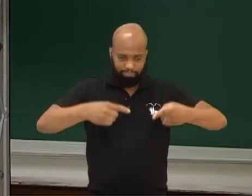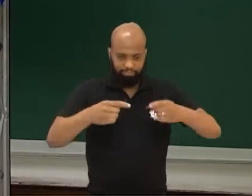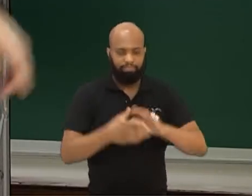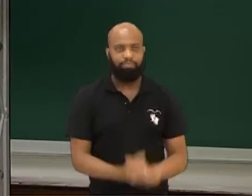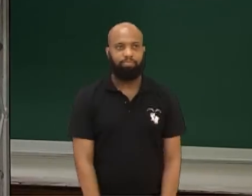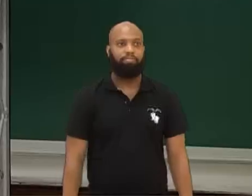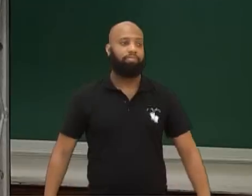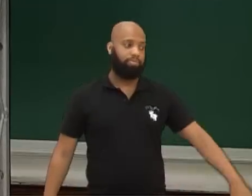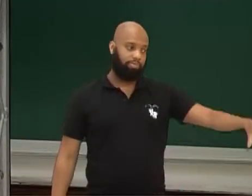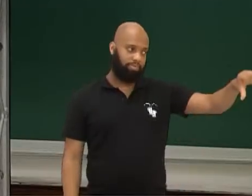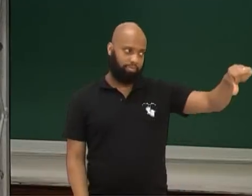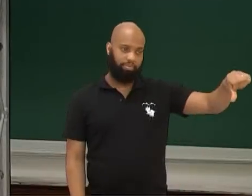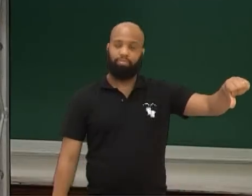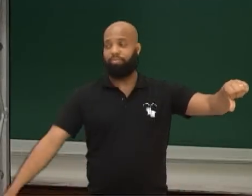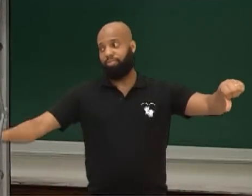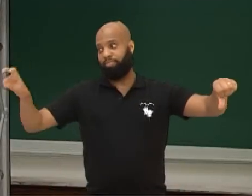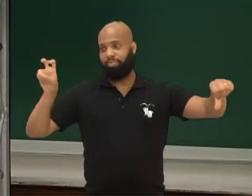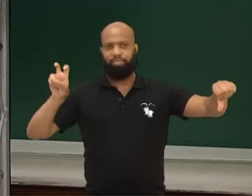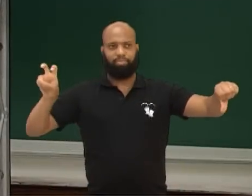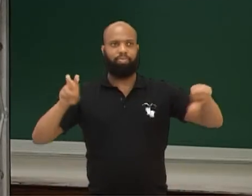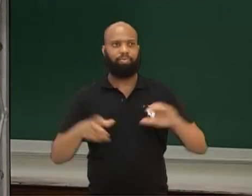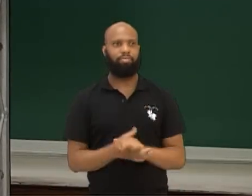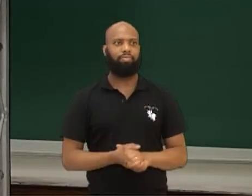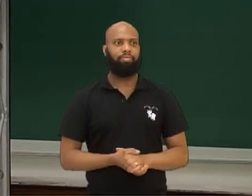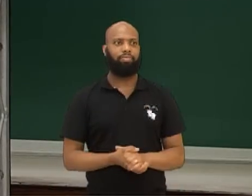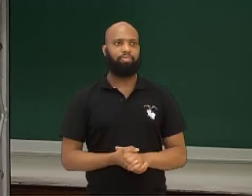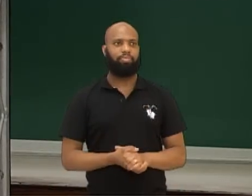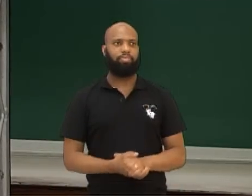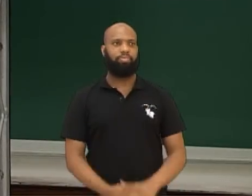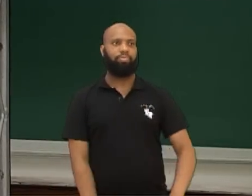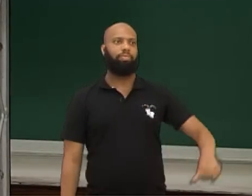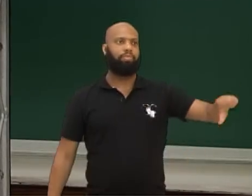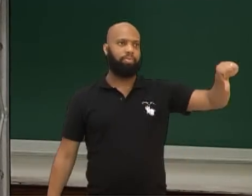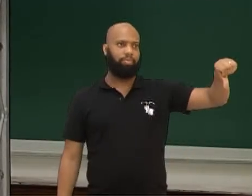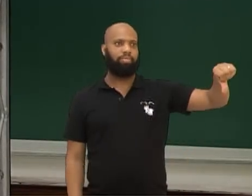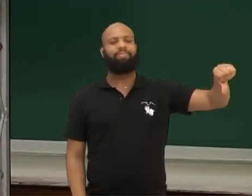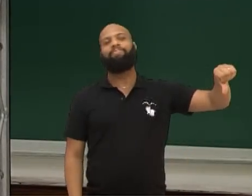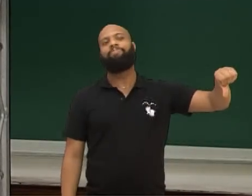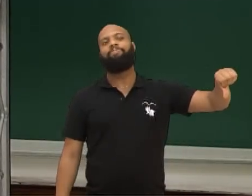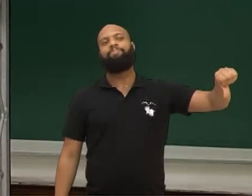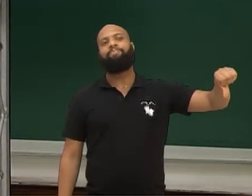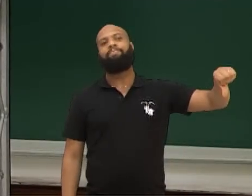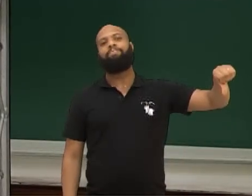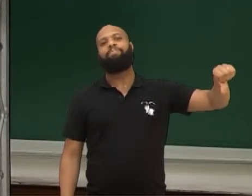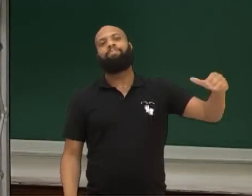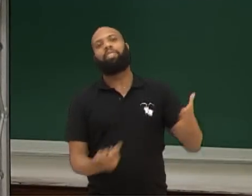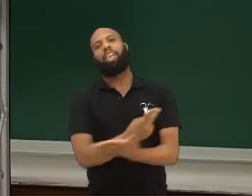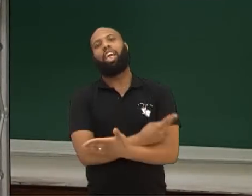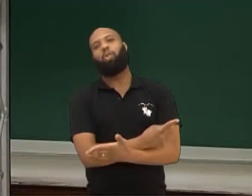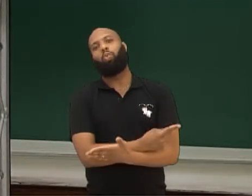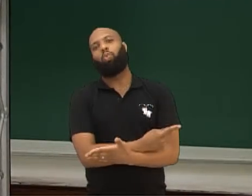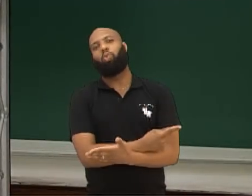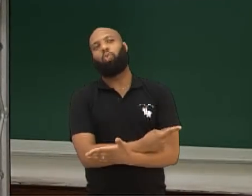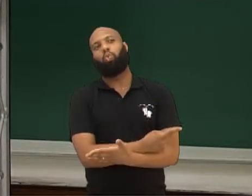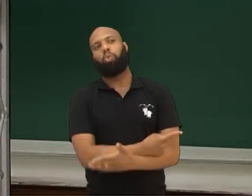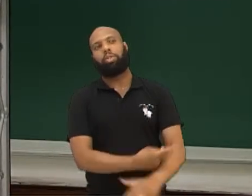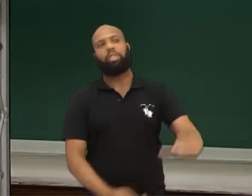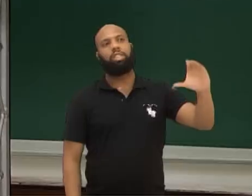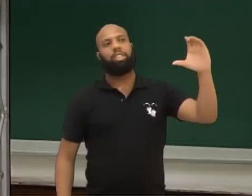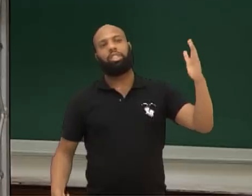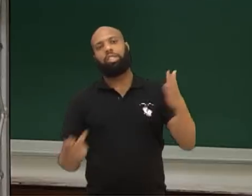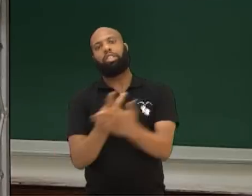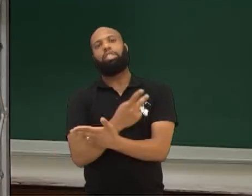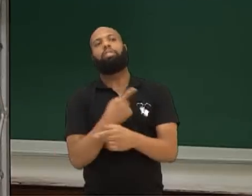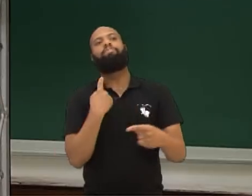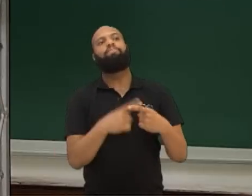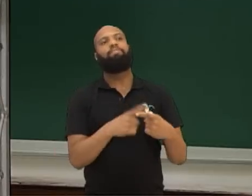9 para o Mário, 5 para o Luiz. 9 para o Mário. Ah, aqui está errado, professora. Aqui o Mário... Por